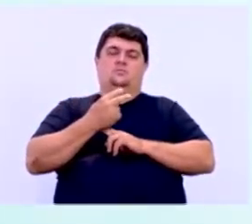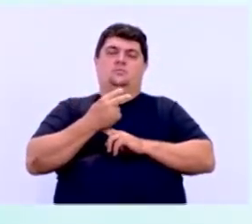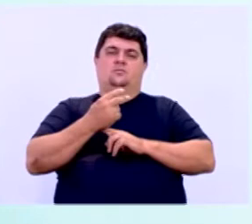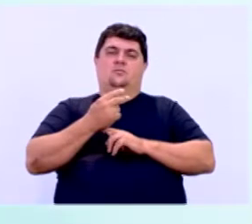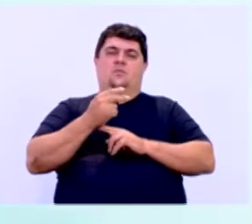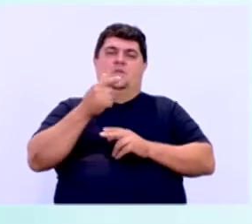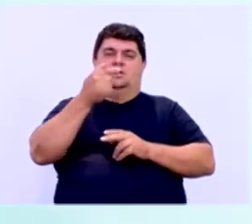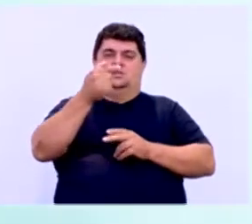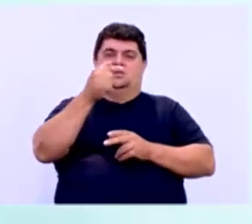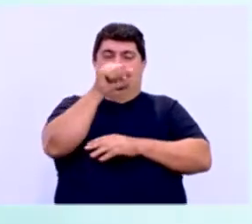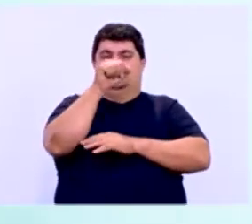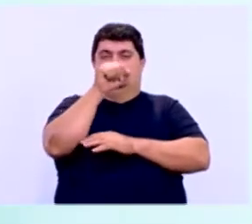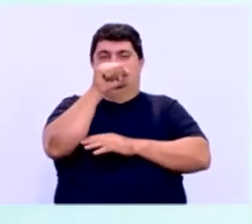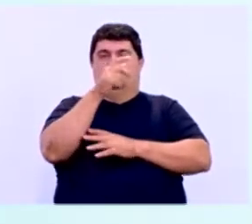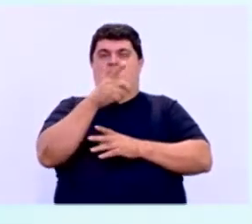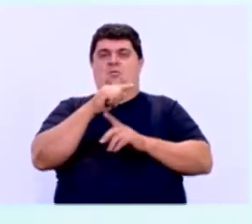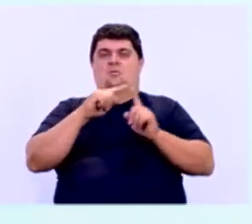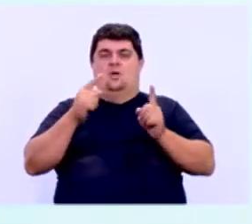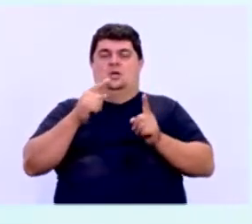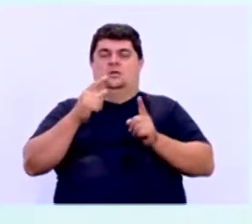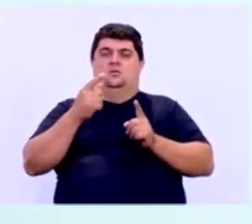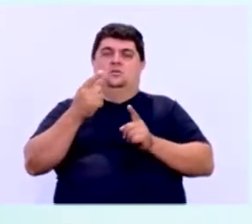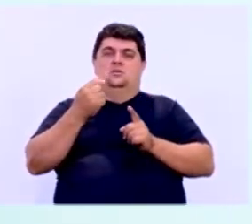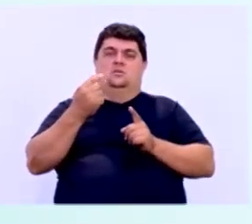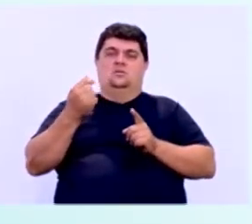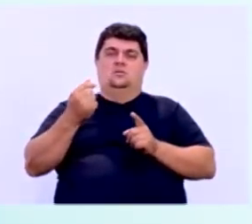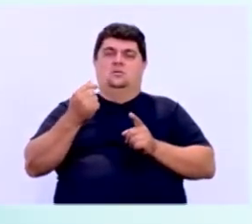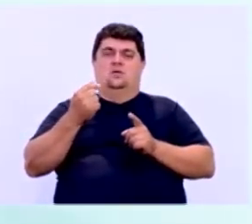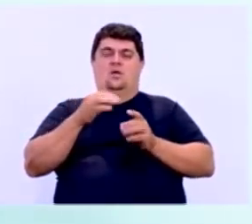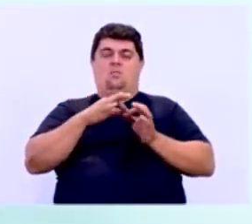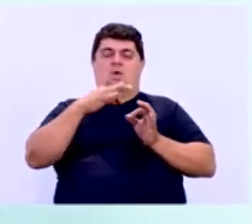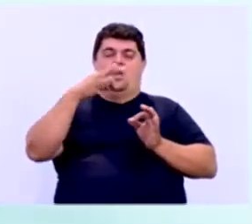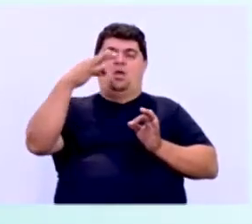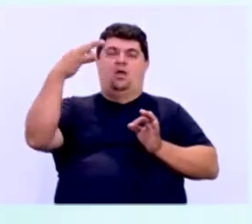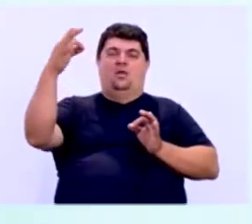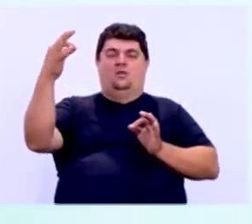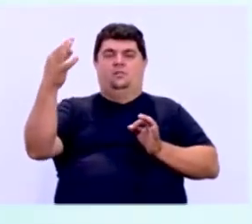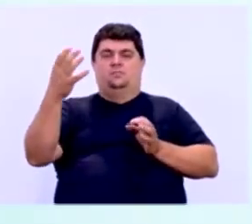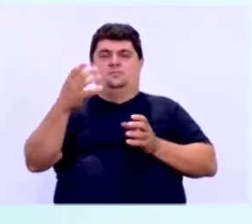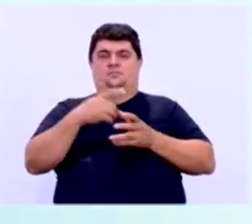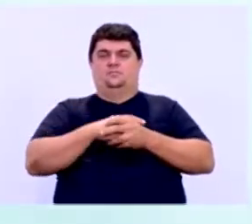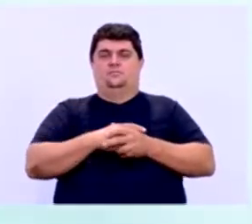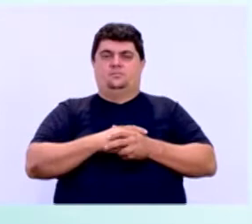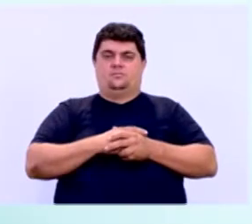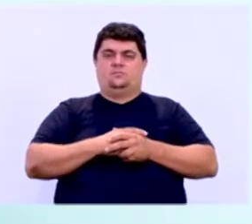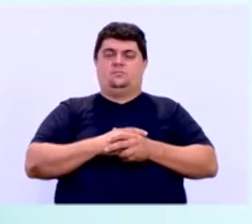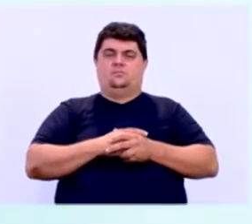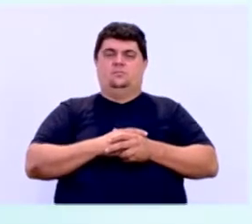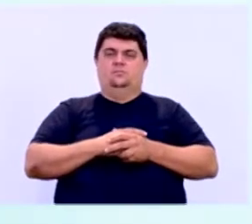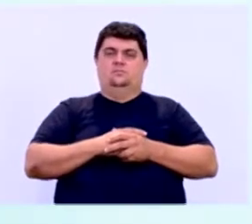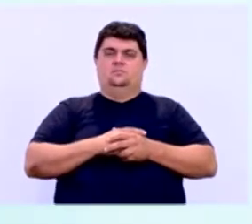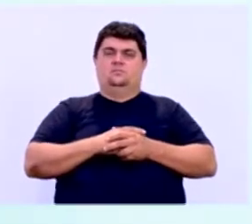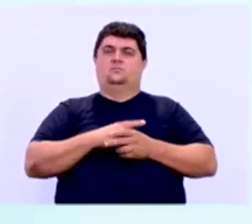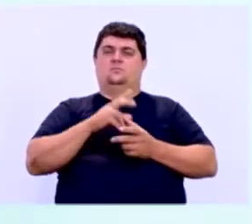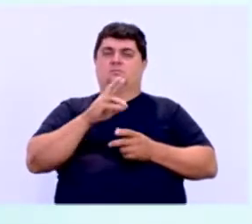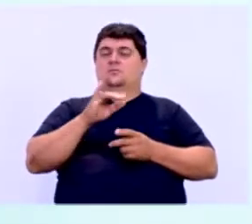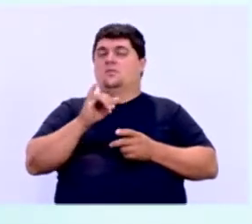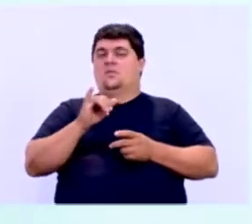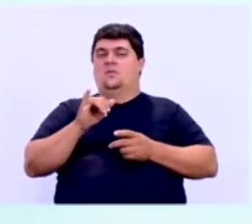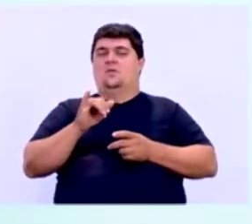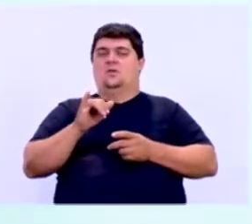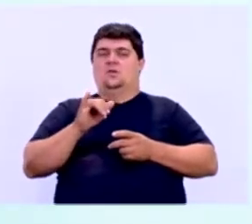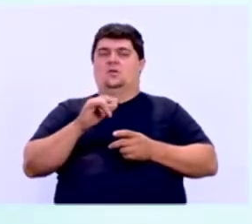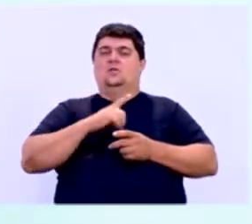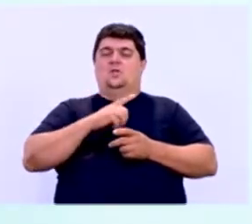7 veículos. Mas é óbvio, é um financiamento de longo prazo, né? Um financiamento de longo prazo e que vai me causar